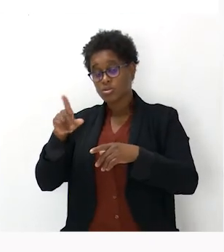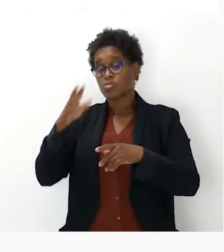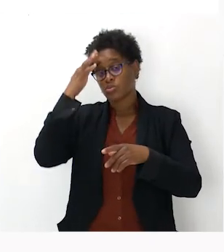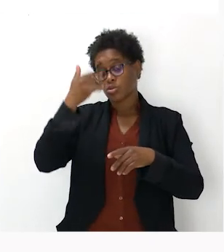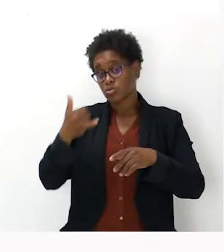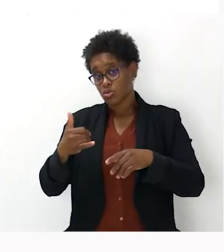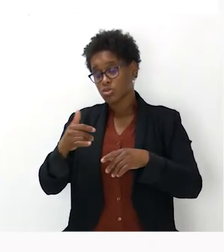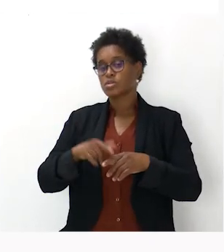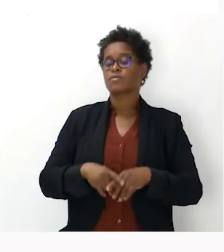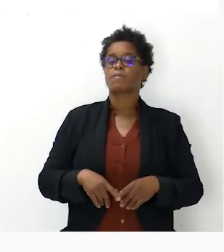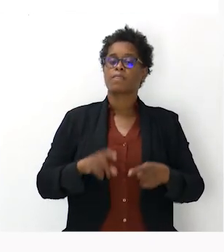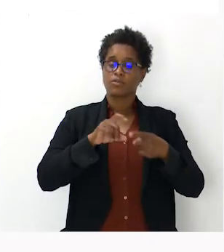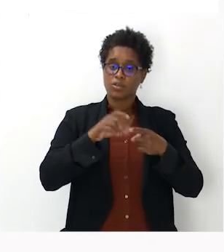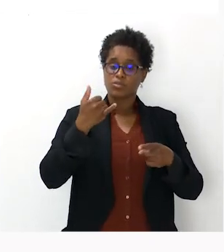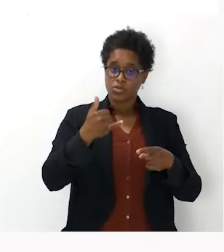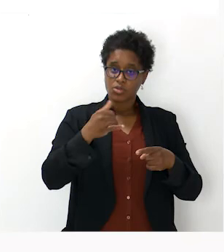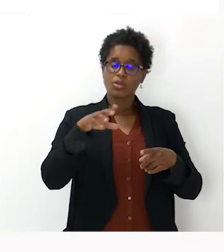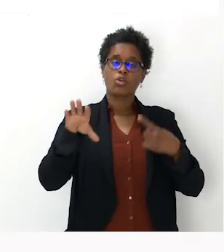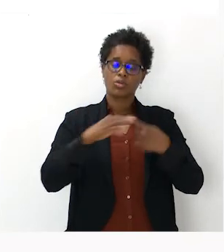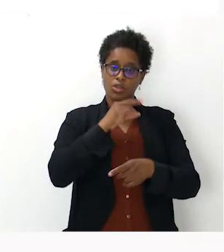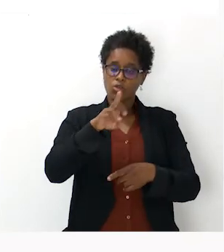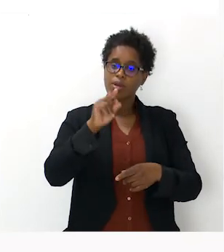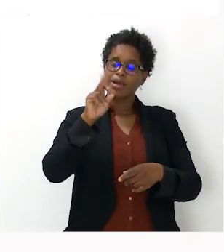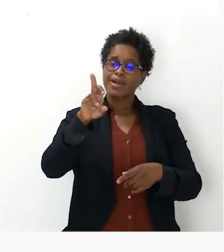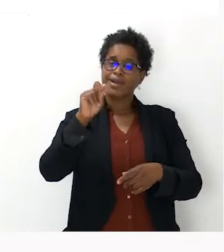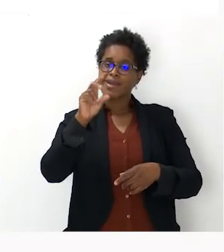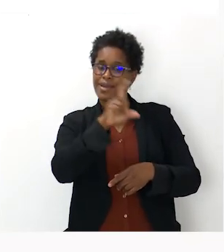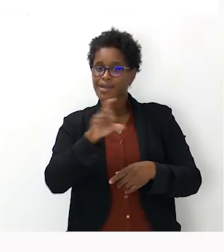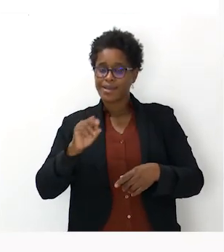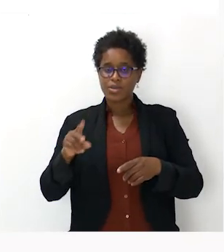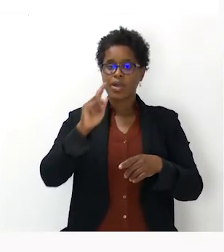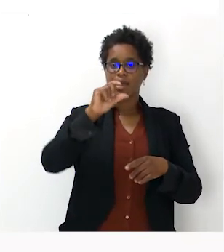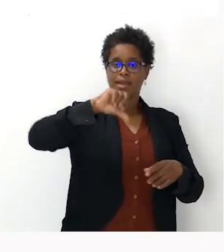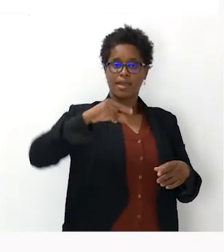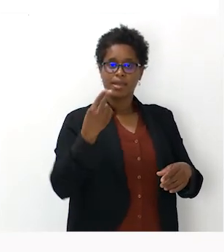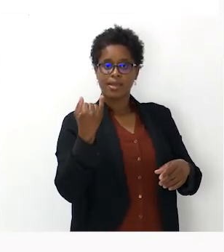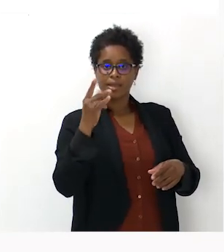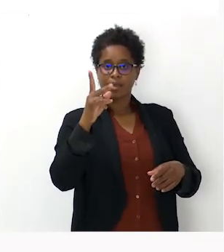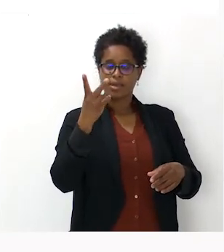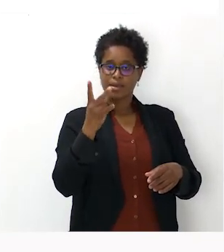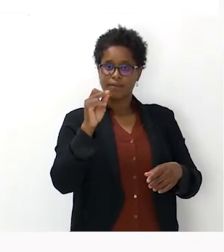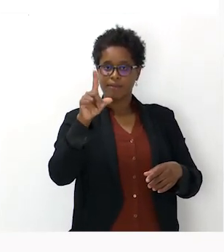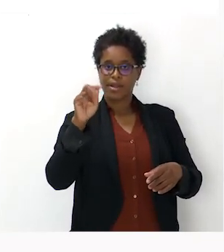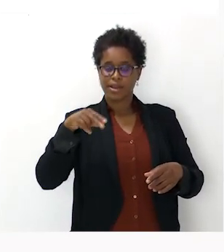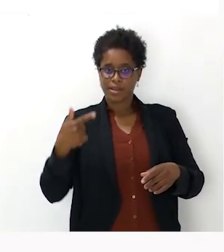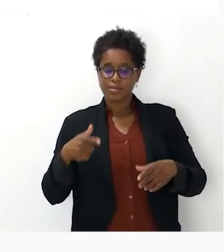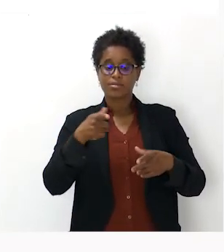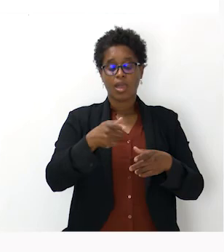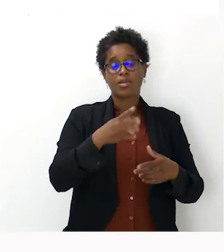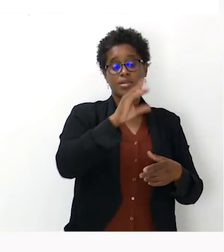Iremos obter uma razão equivalente. Nesse caso, 10 está para 9.